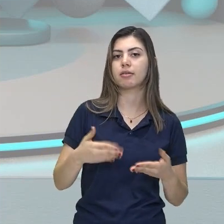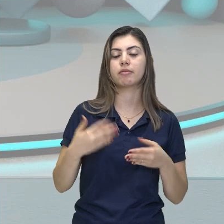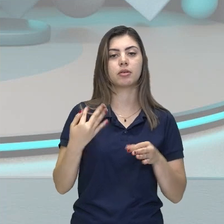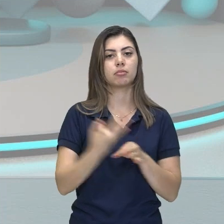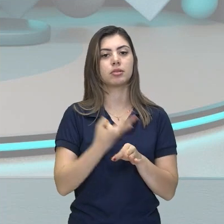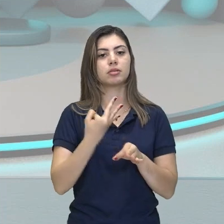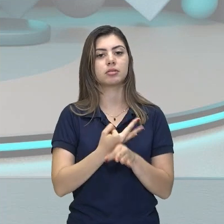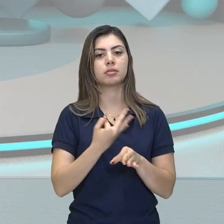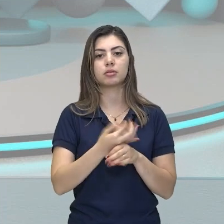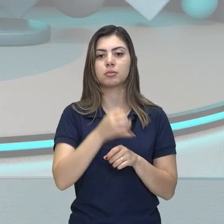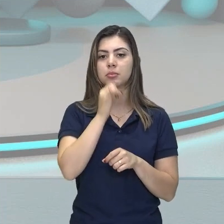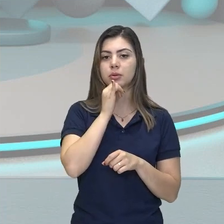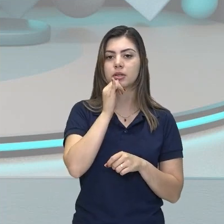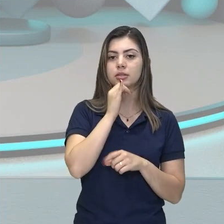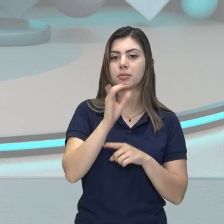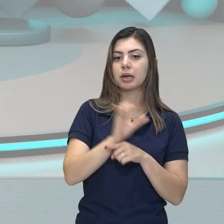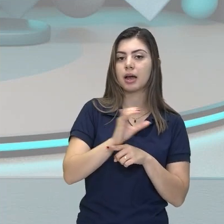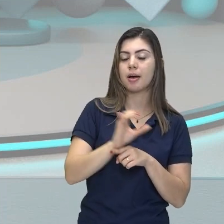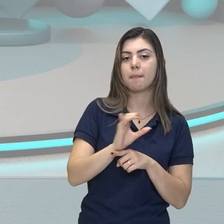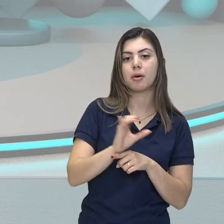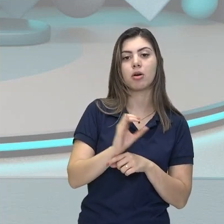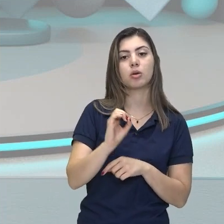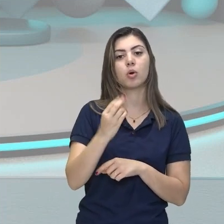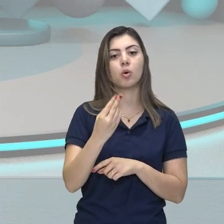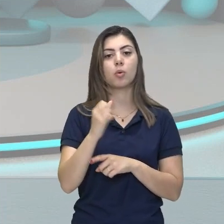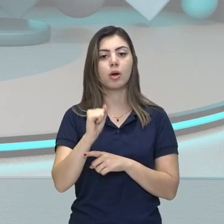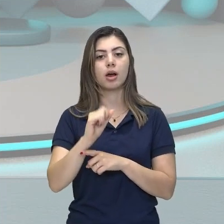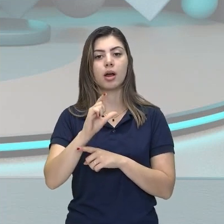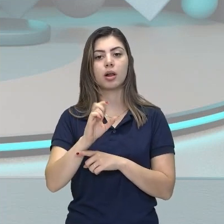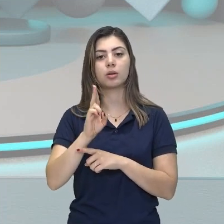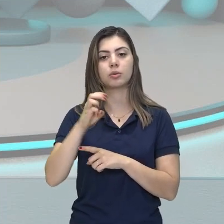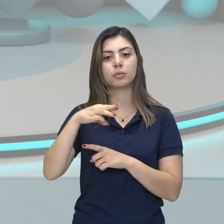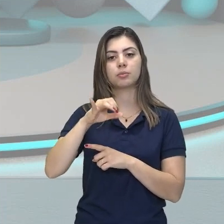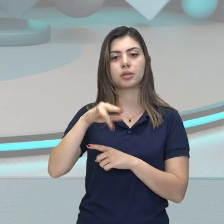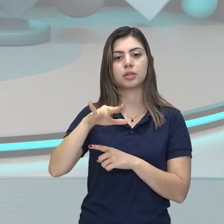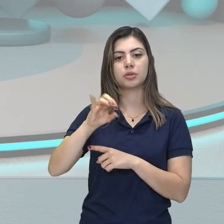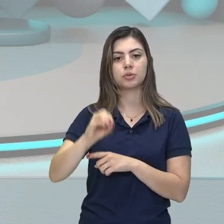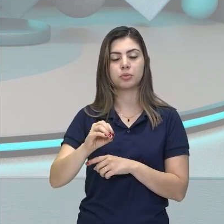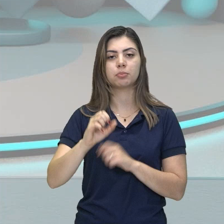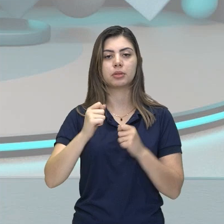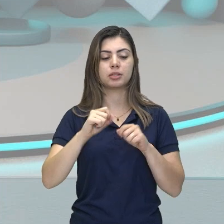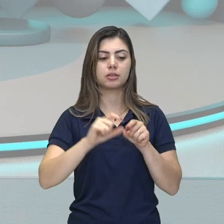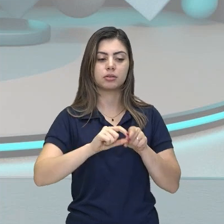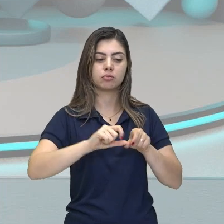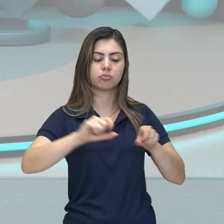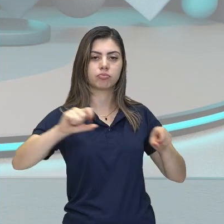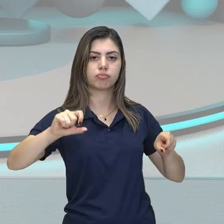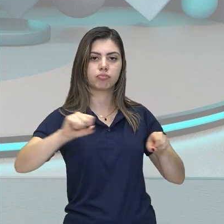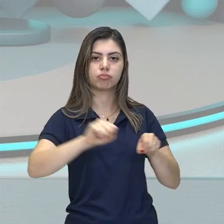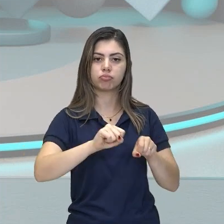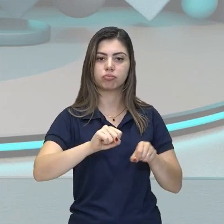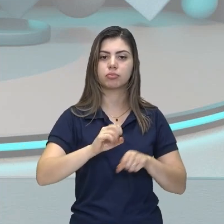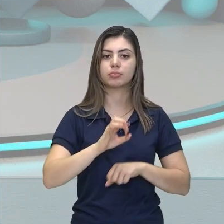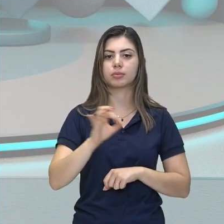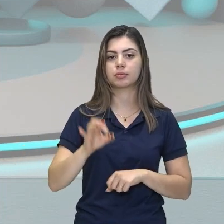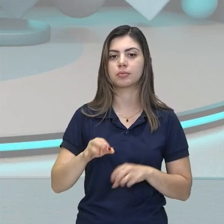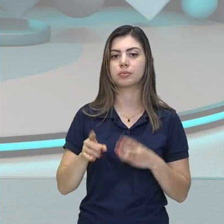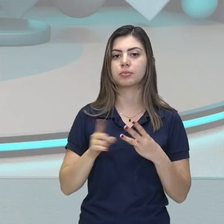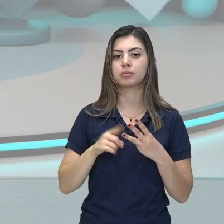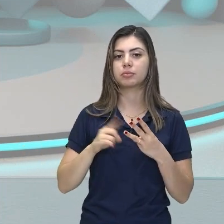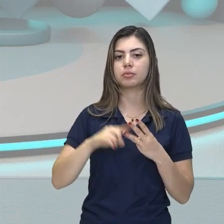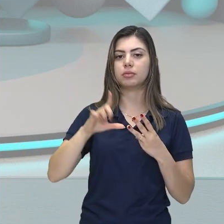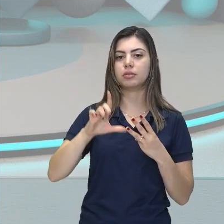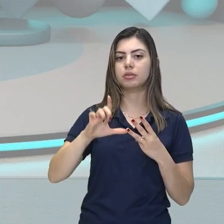como fibra de carbono ou alumínio, com comprimento ajustável, né? Nós temos aí o leasing,